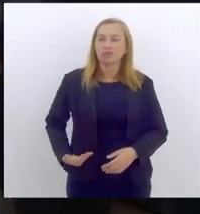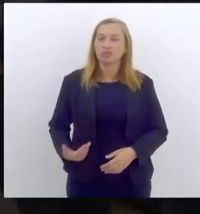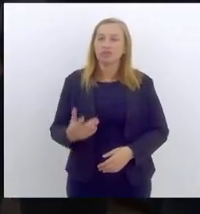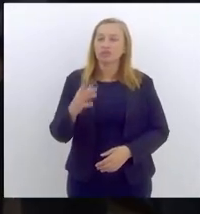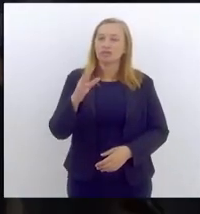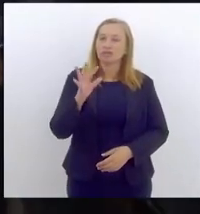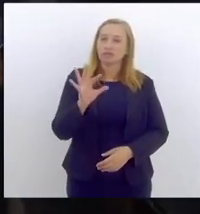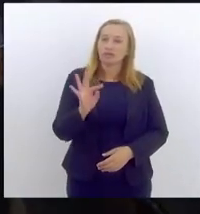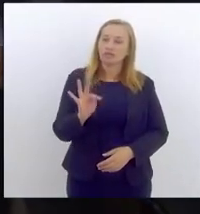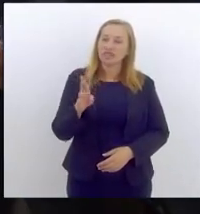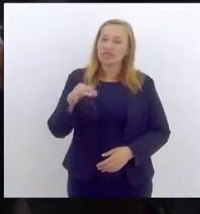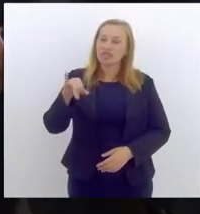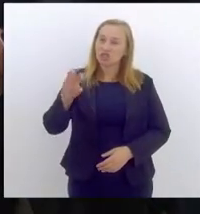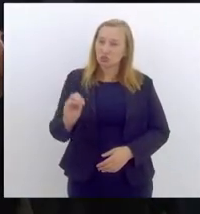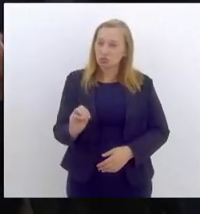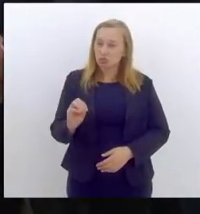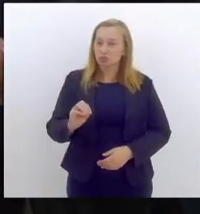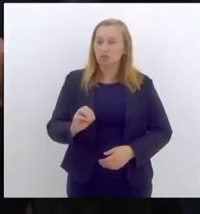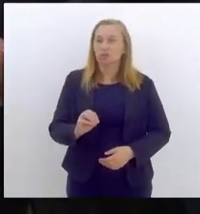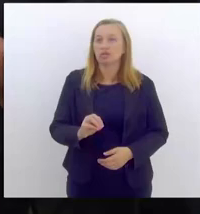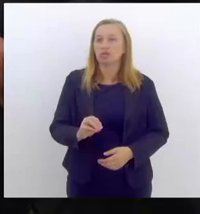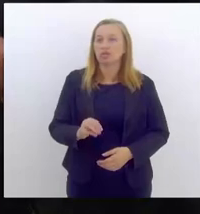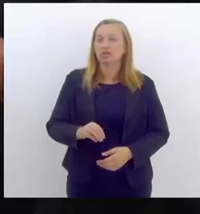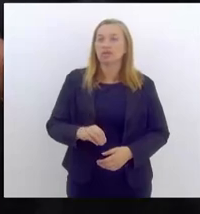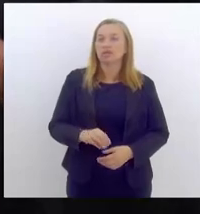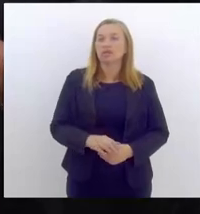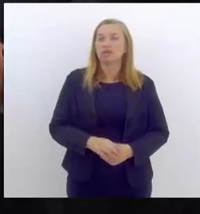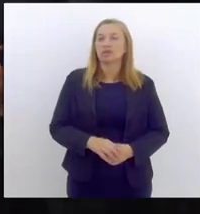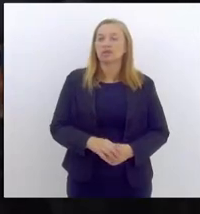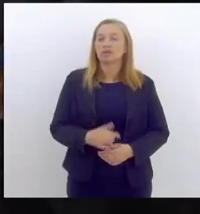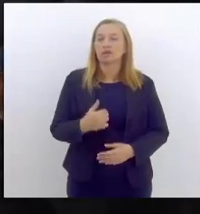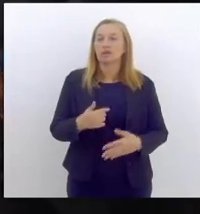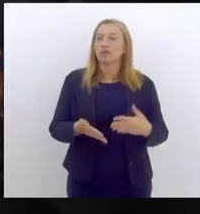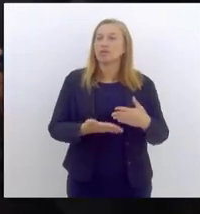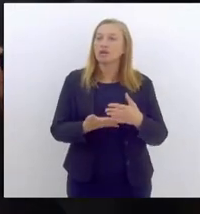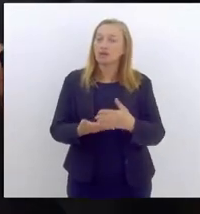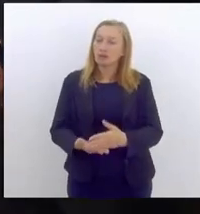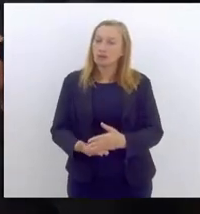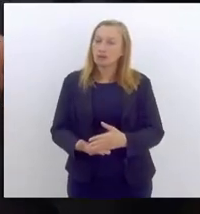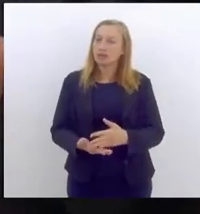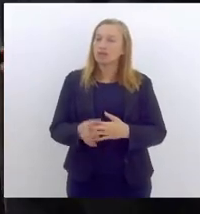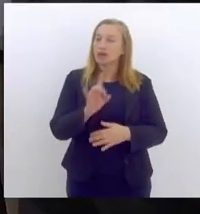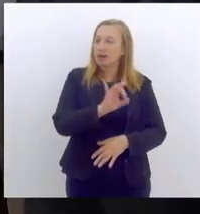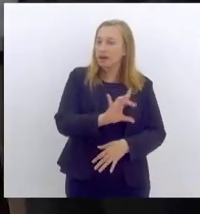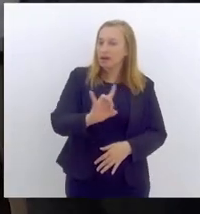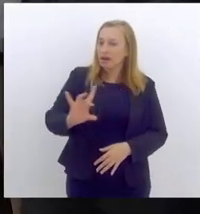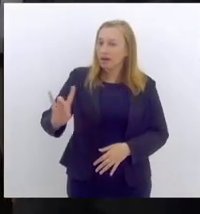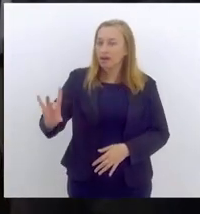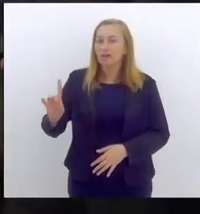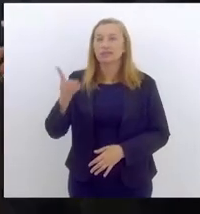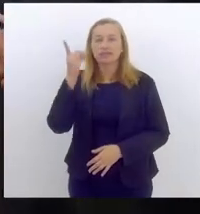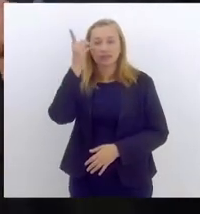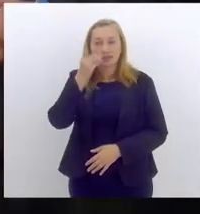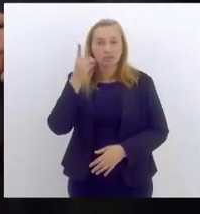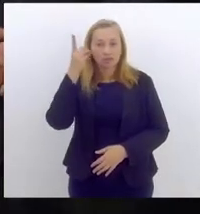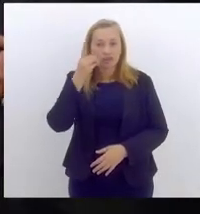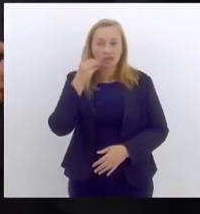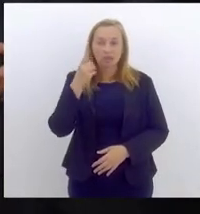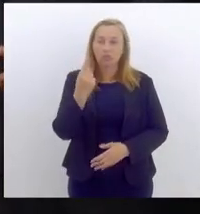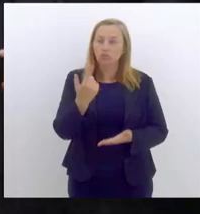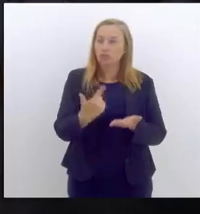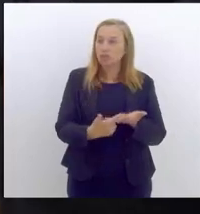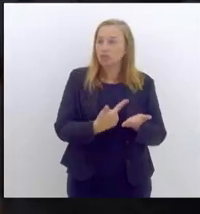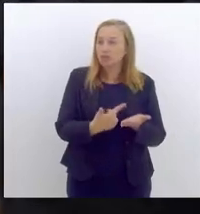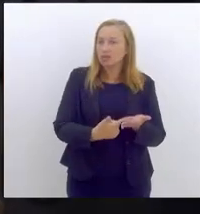Francisco Dornelles, a quem eu vou encaminhar a cada parlamentar um livro,